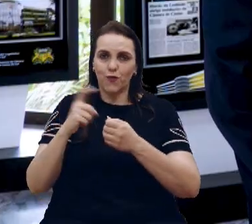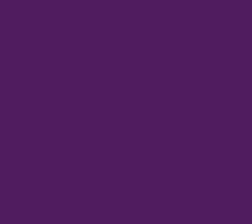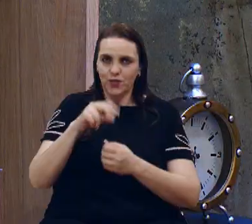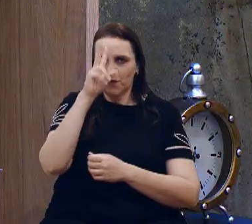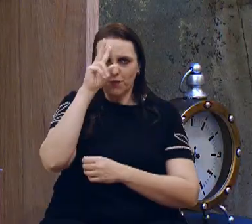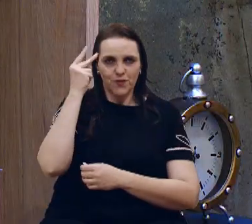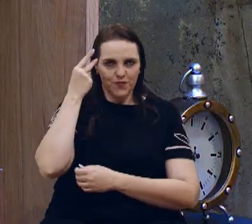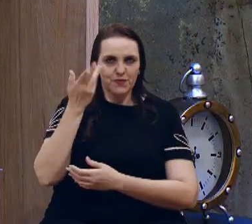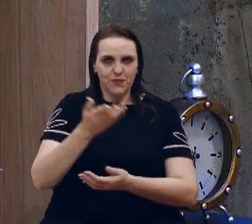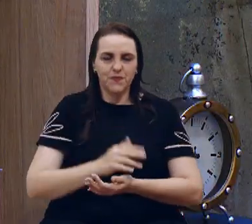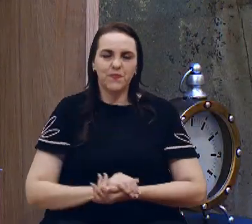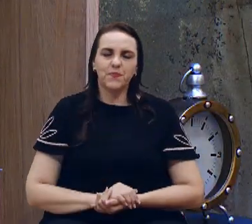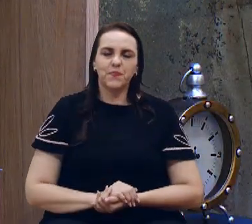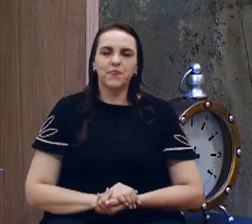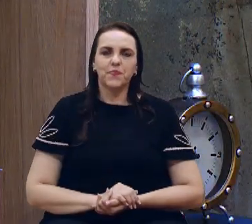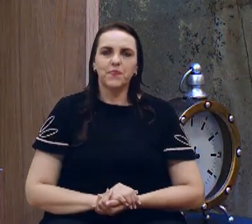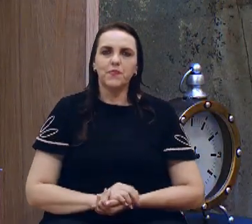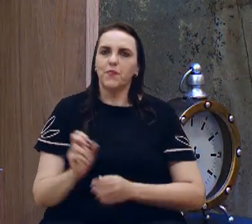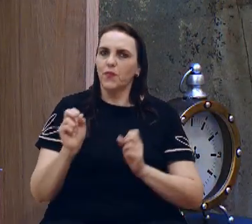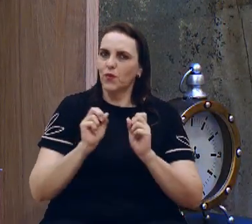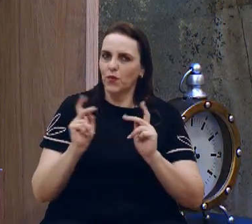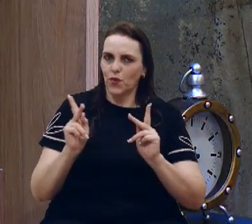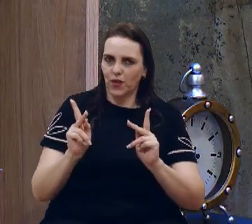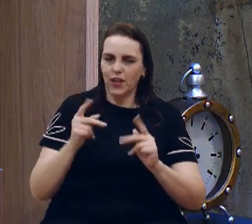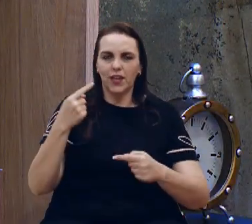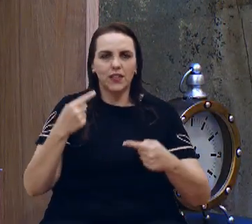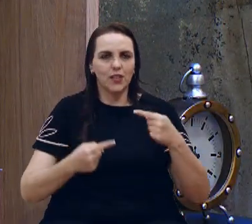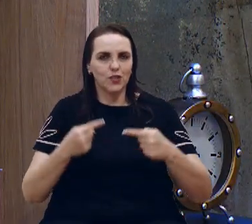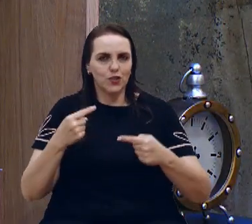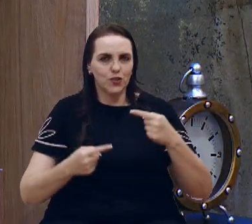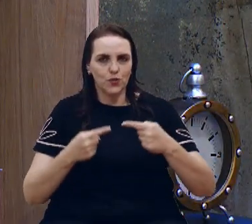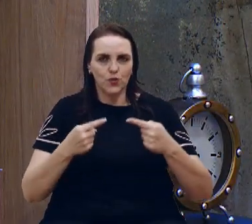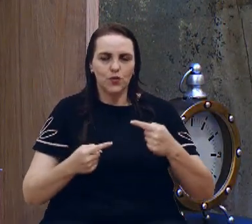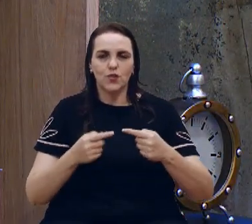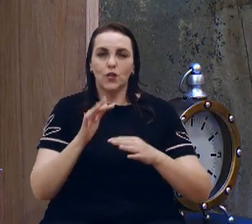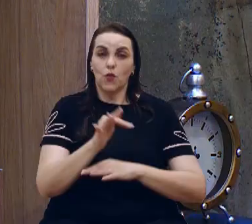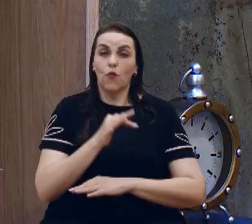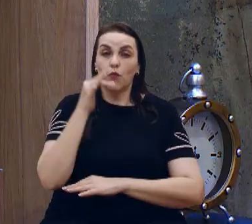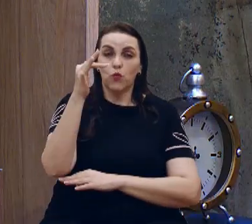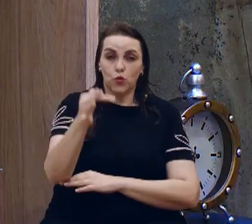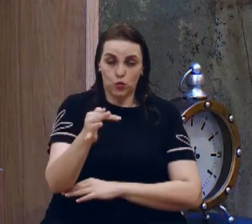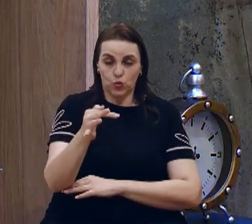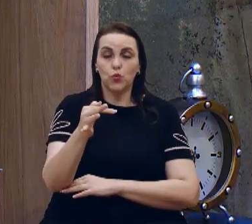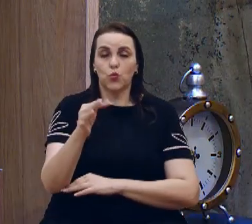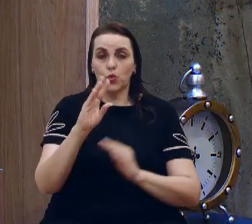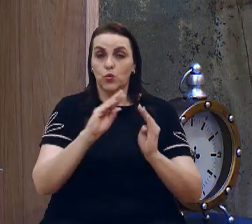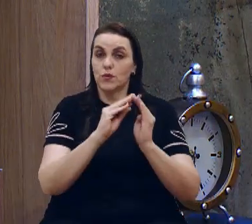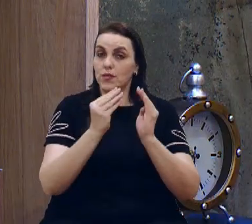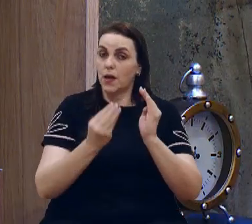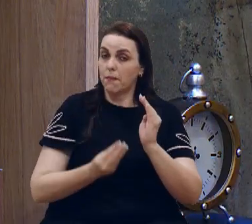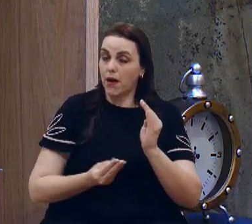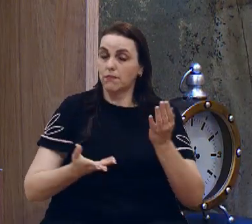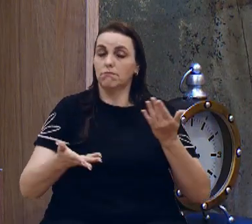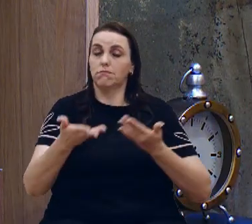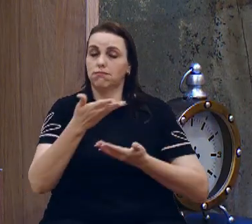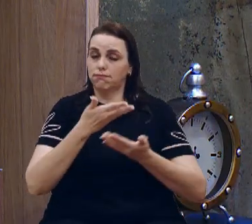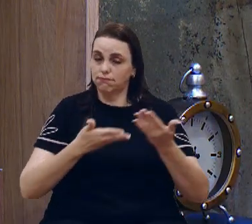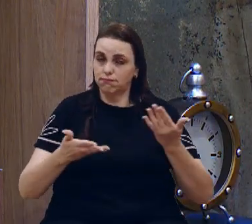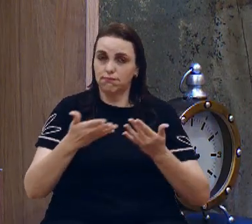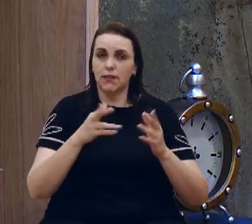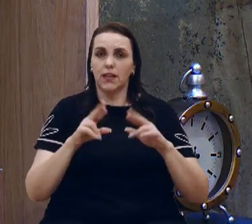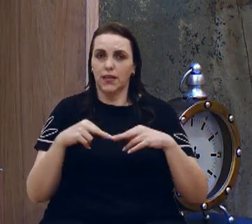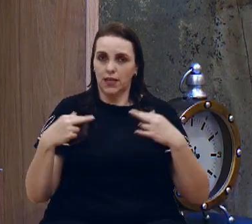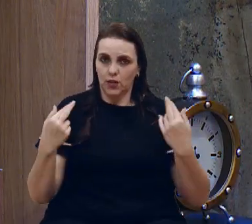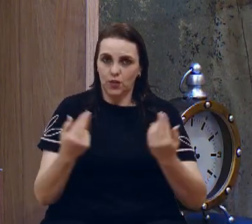Vivi. Ok, essas discussões aí sobre o futuro do SAMAI permearam as conversas das